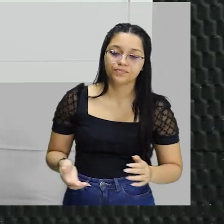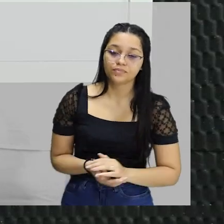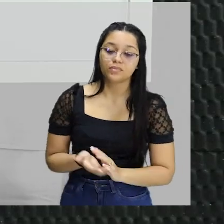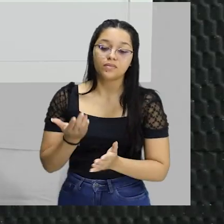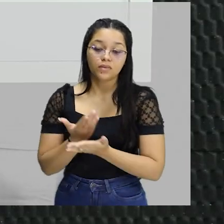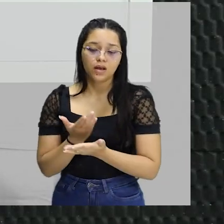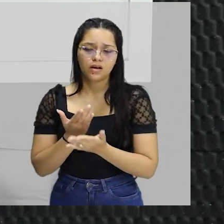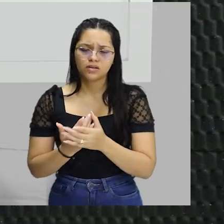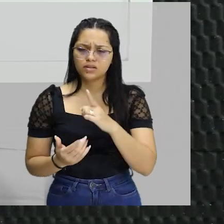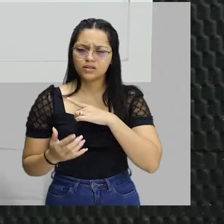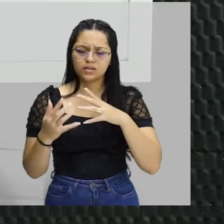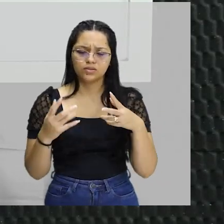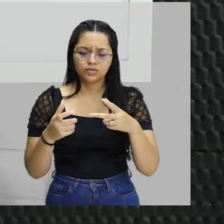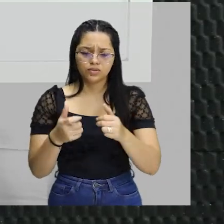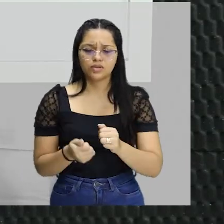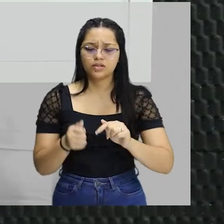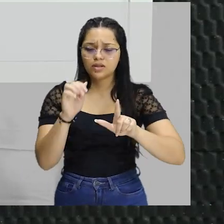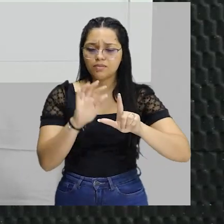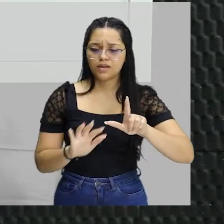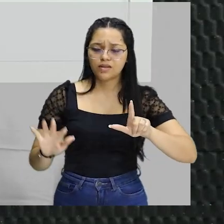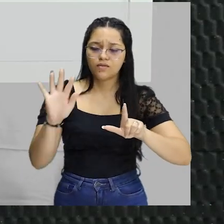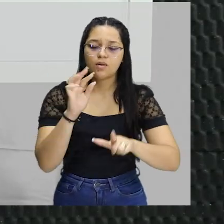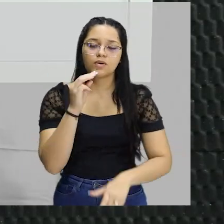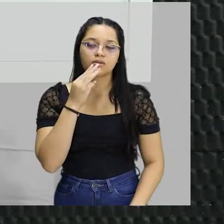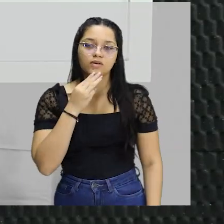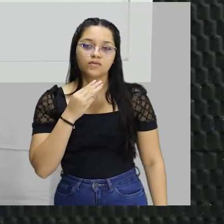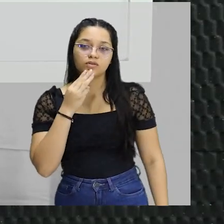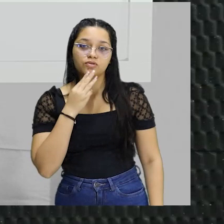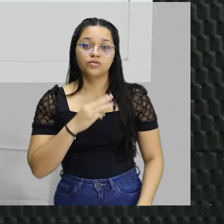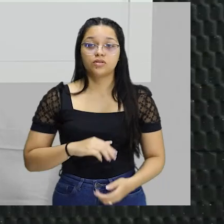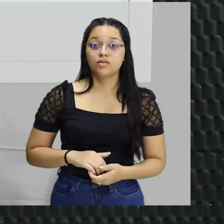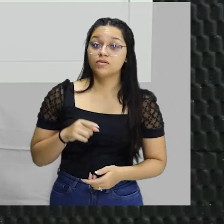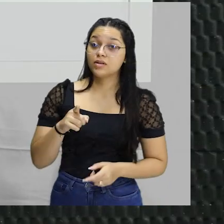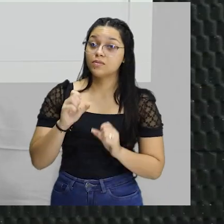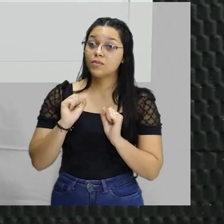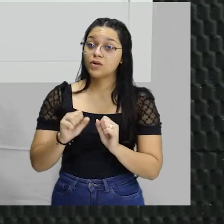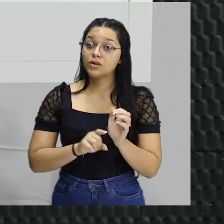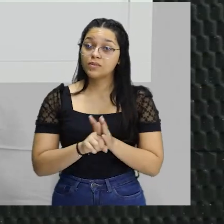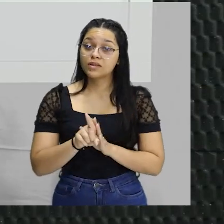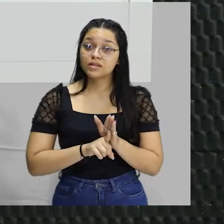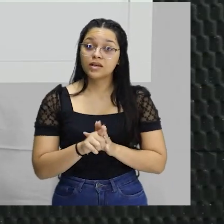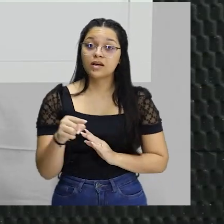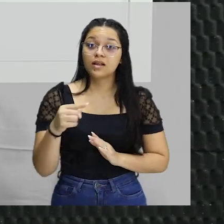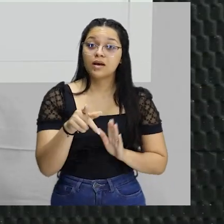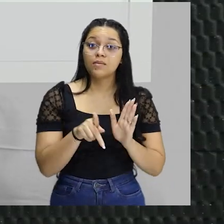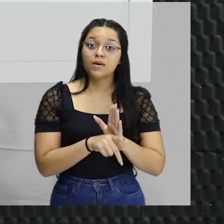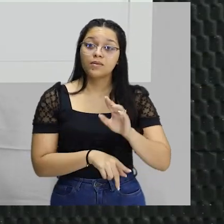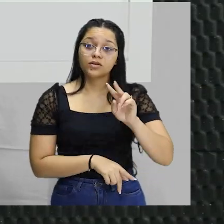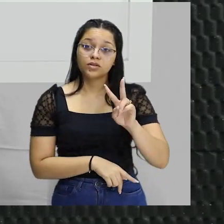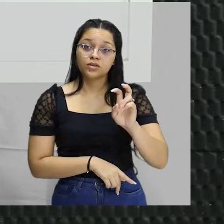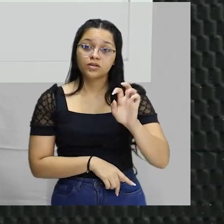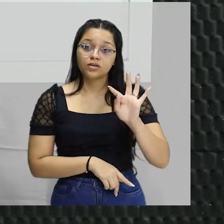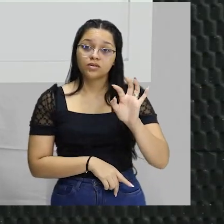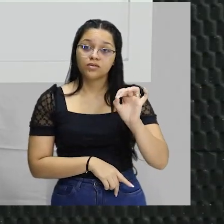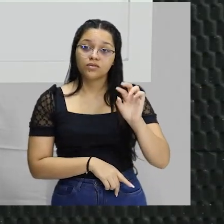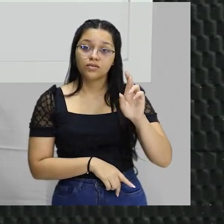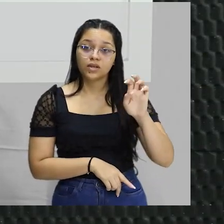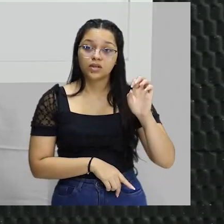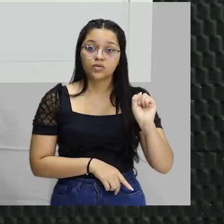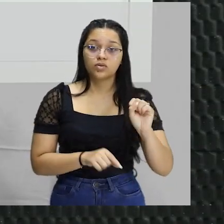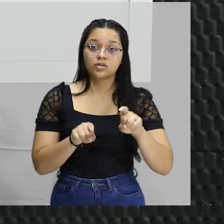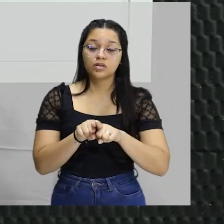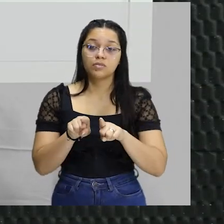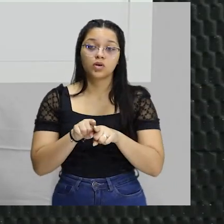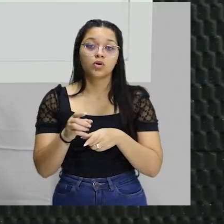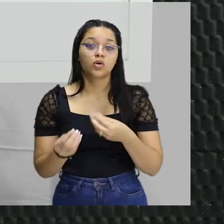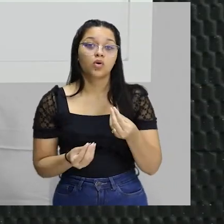você vai encontrar lá na plataforma Gonçalves Dias. Tá ok? Então você pode pesquisar lá a parte de vetores, assistir a aula de vetores, né,